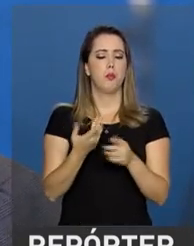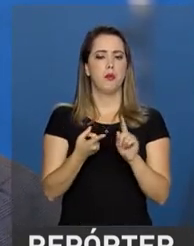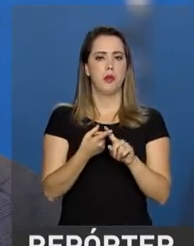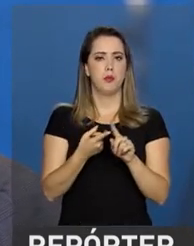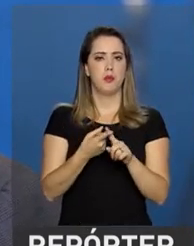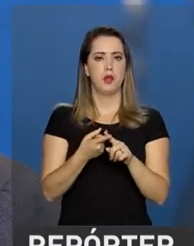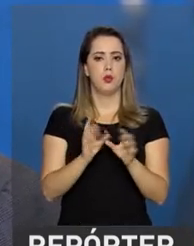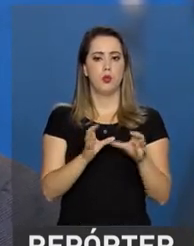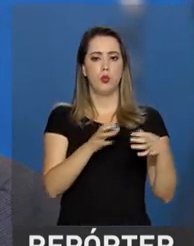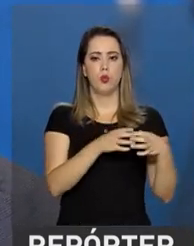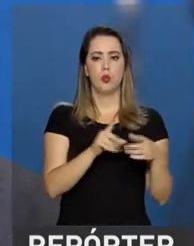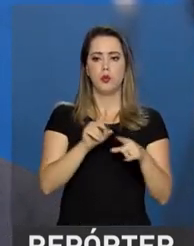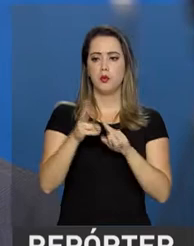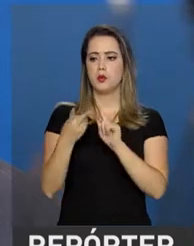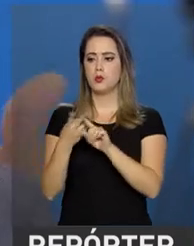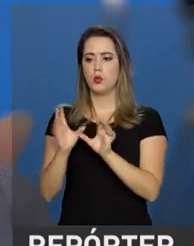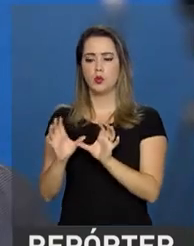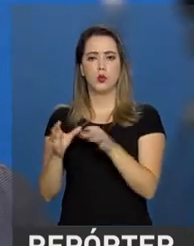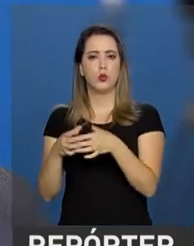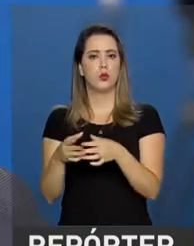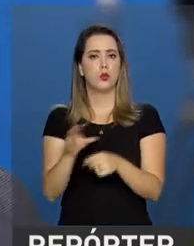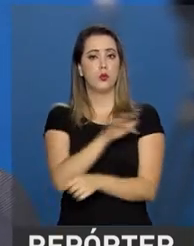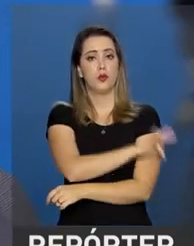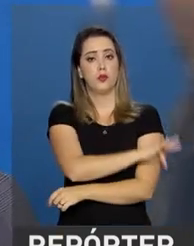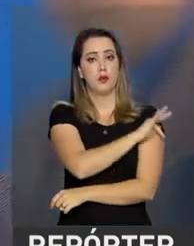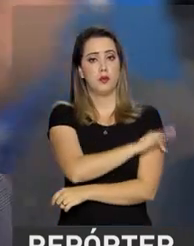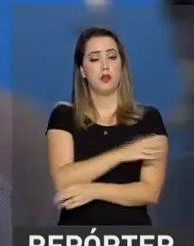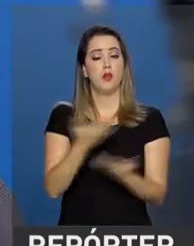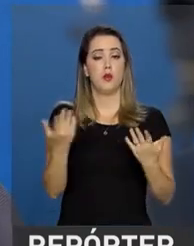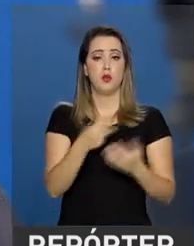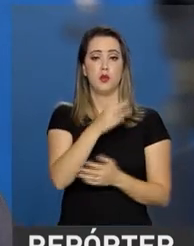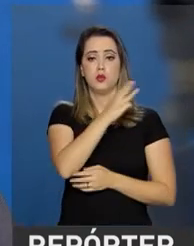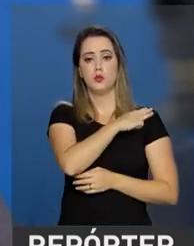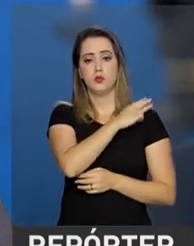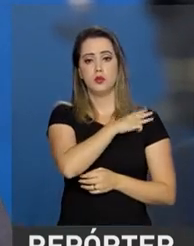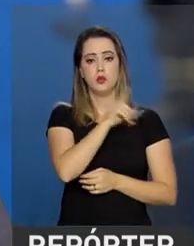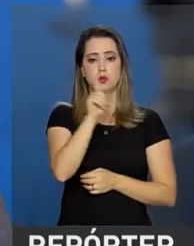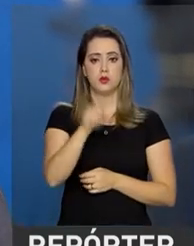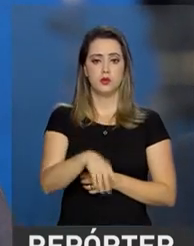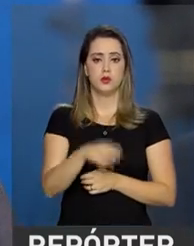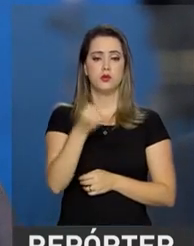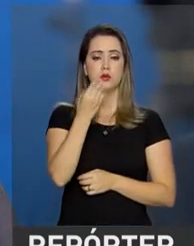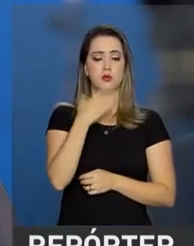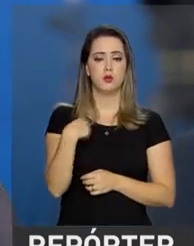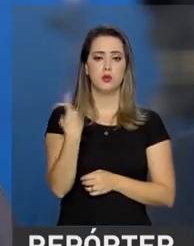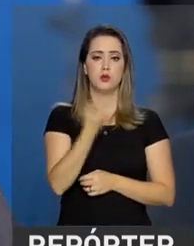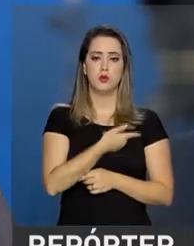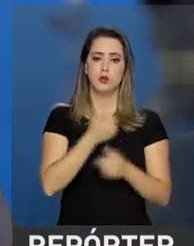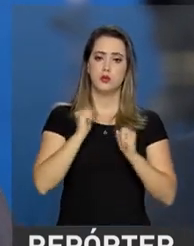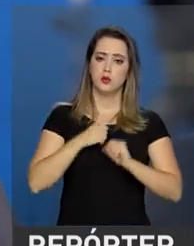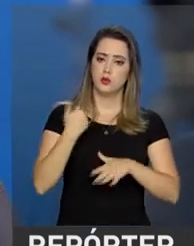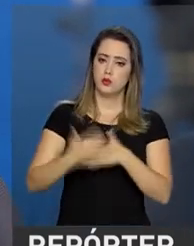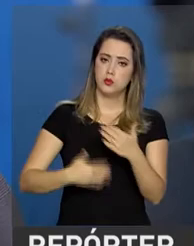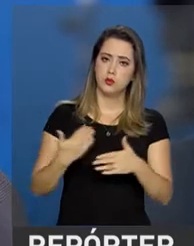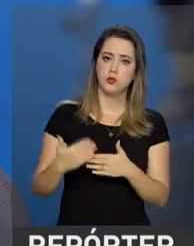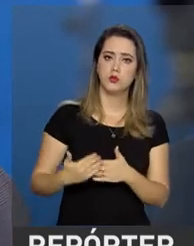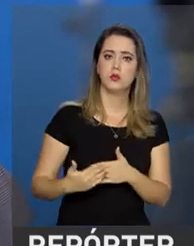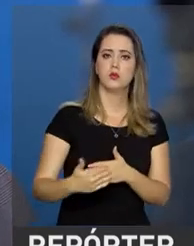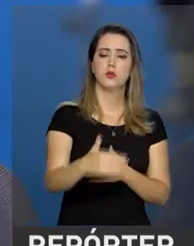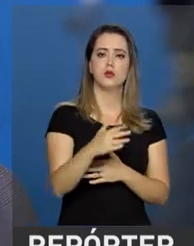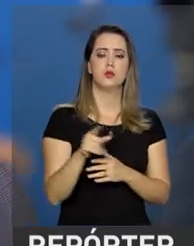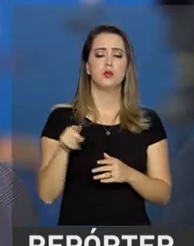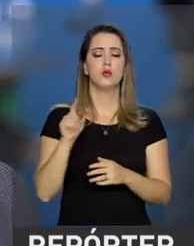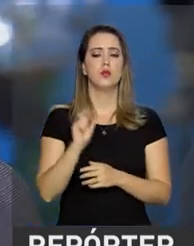segundo ciclo do fundamental e o ensino médio, né? É uma forma da gente fazer